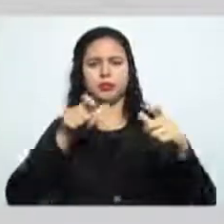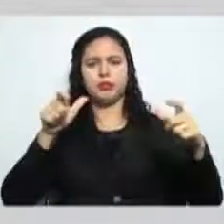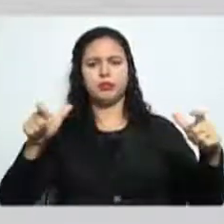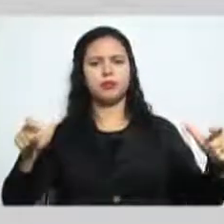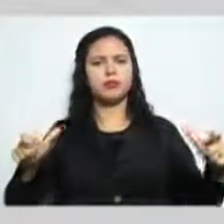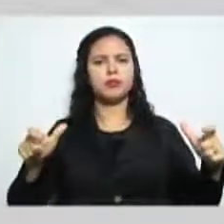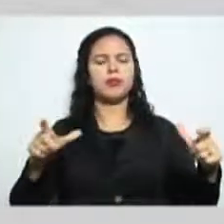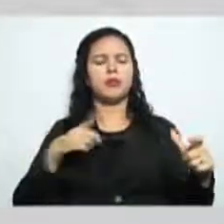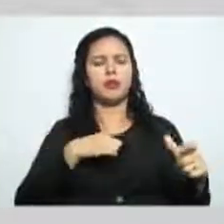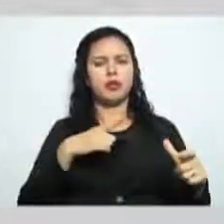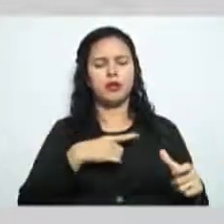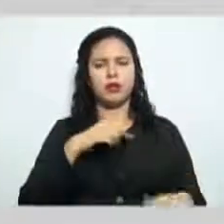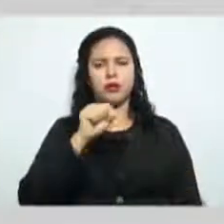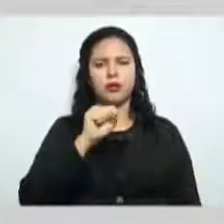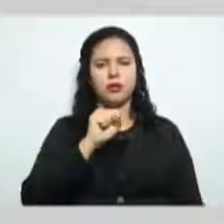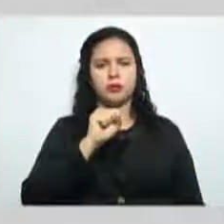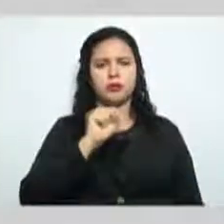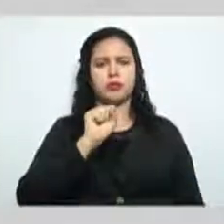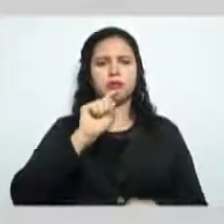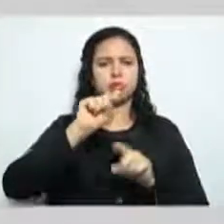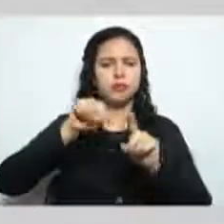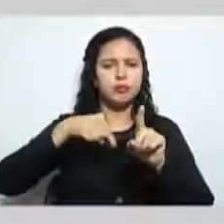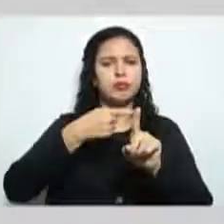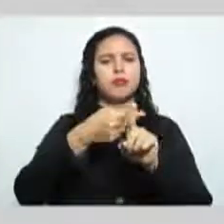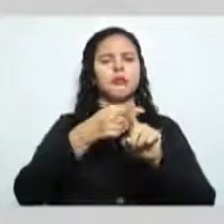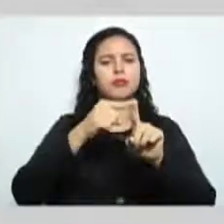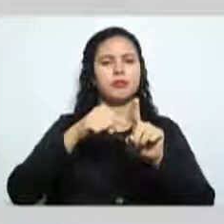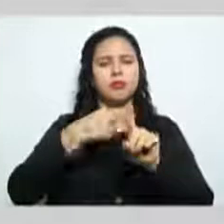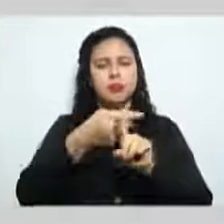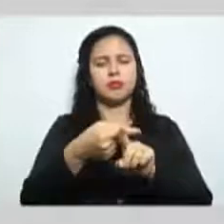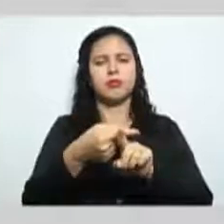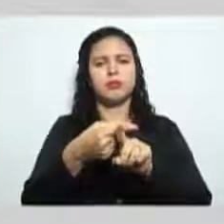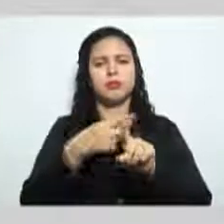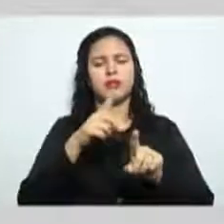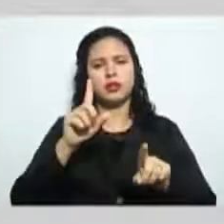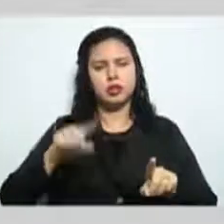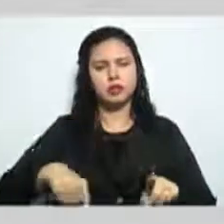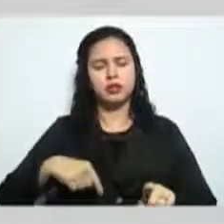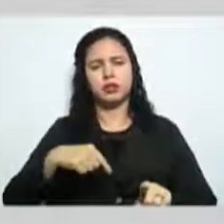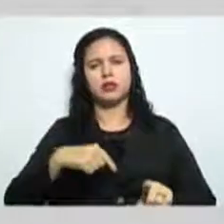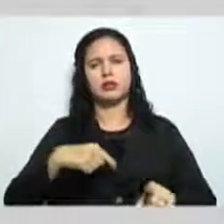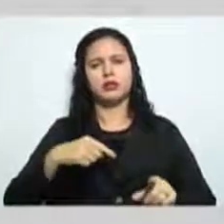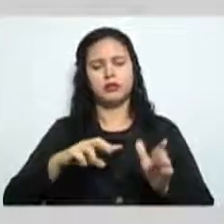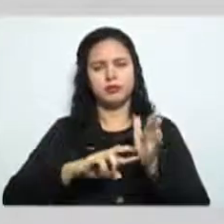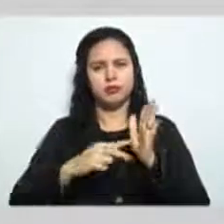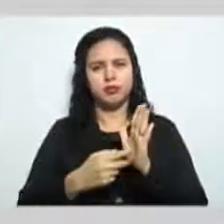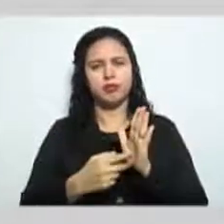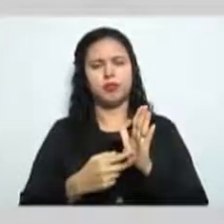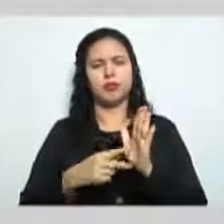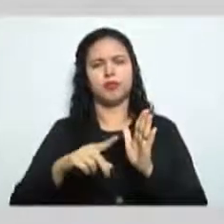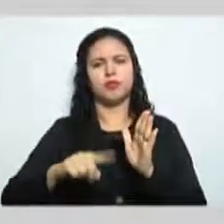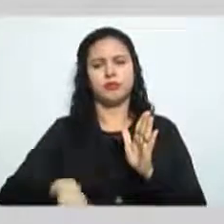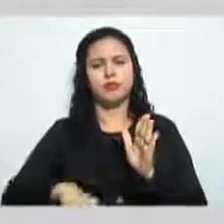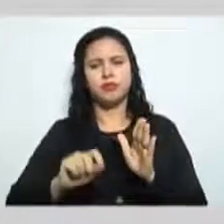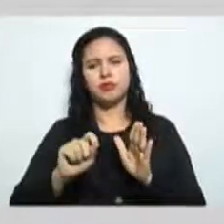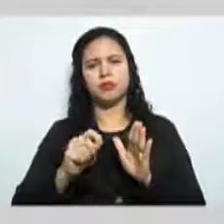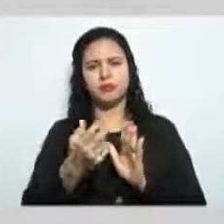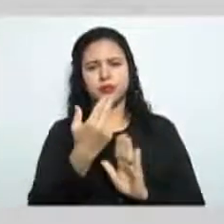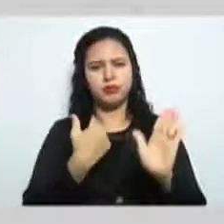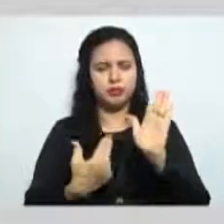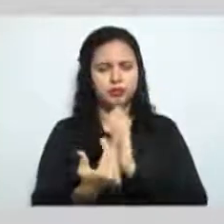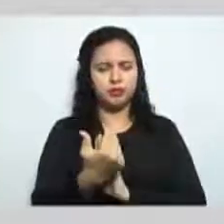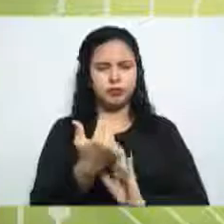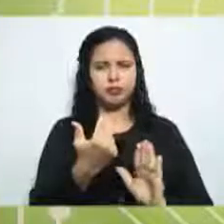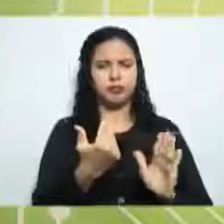aí de 8 vezes na nossa economia. É um aumento bastante significativo, a gente consegue ver isso no gráfico produção de